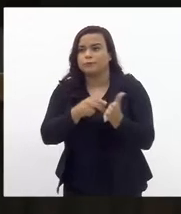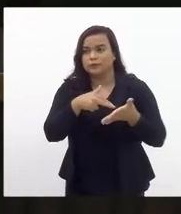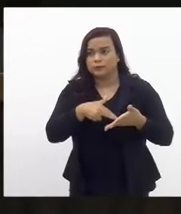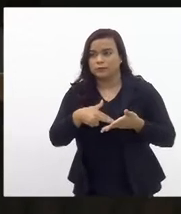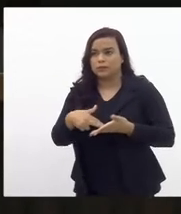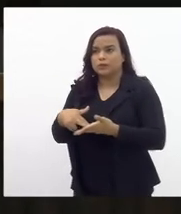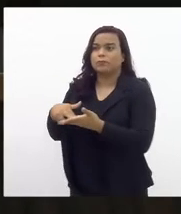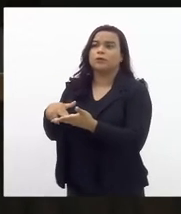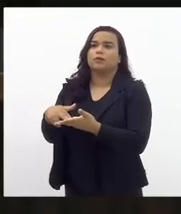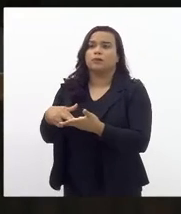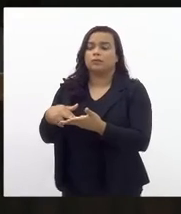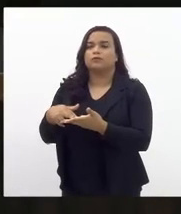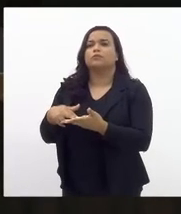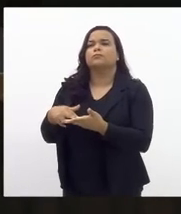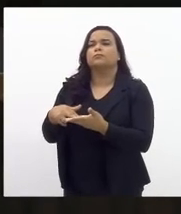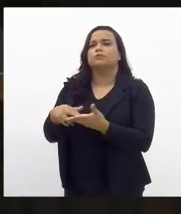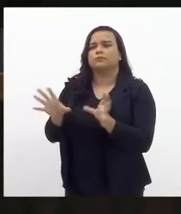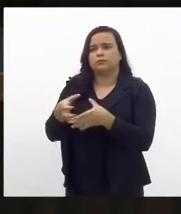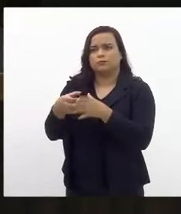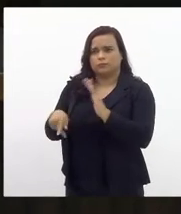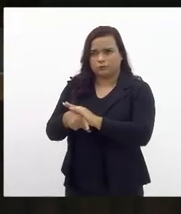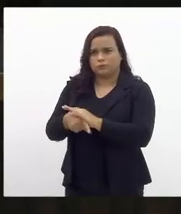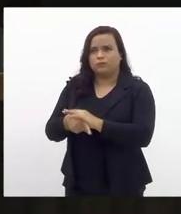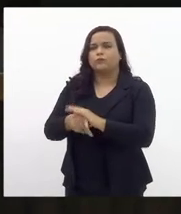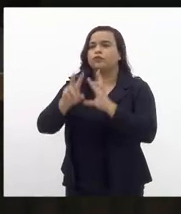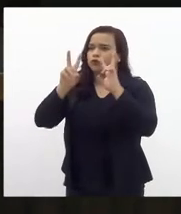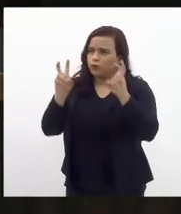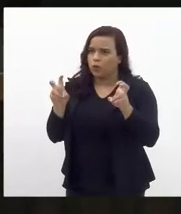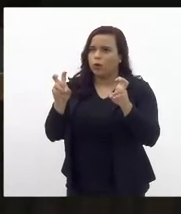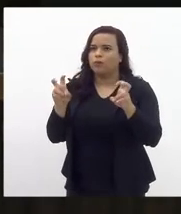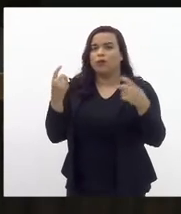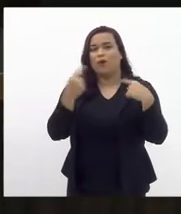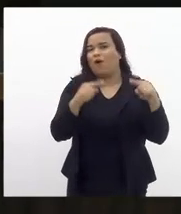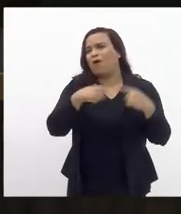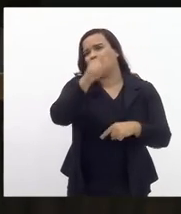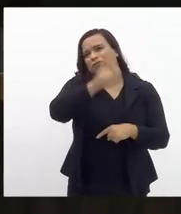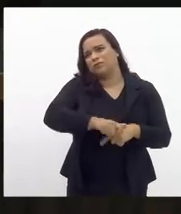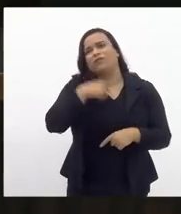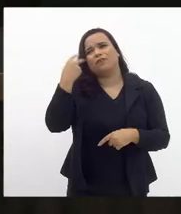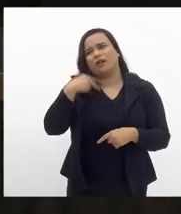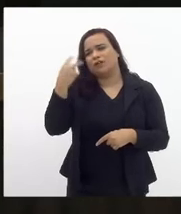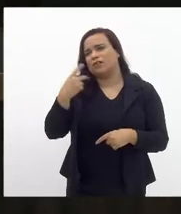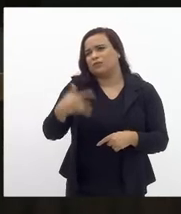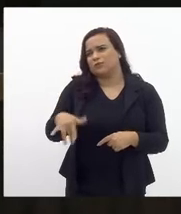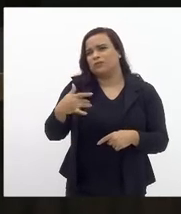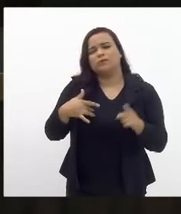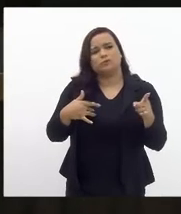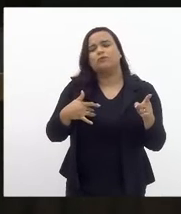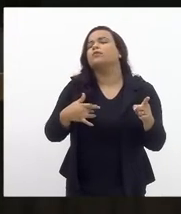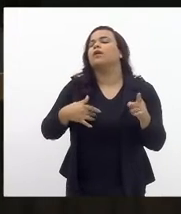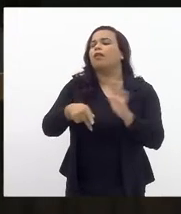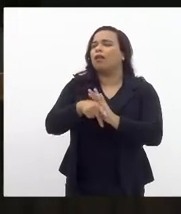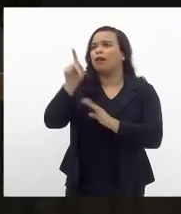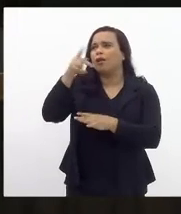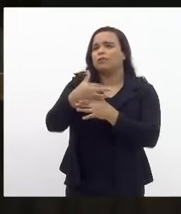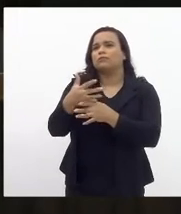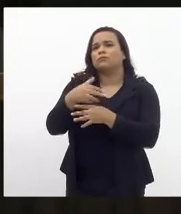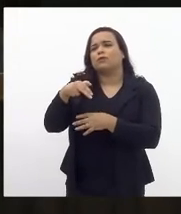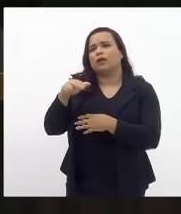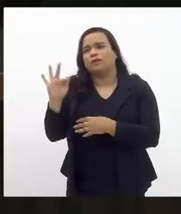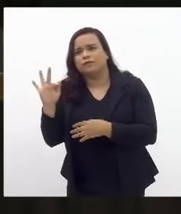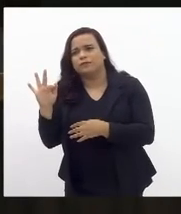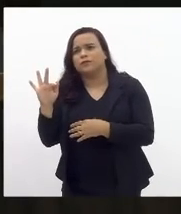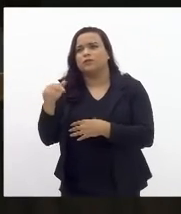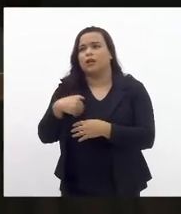encaminhado a essa comissão, sobre os ataques que essa vereadora estaria recebendo na cidade de Nova Friburgo. Eu